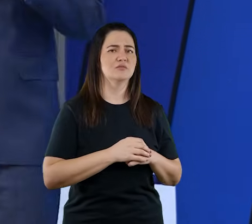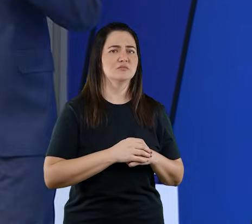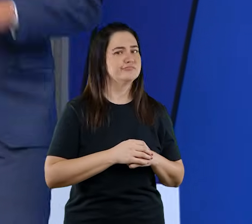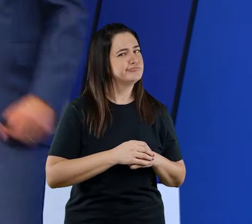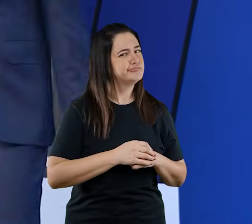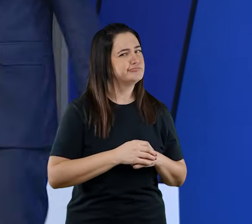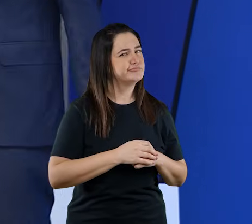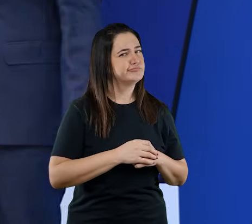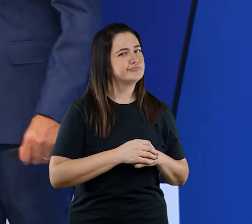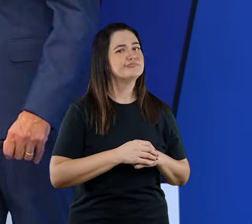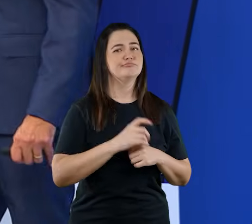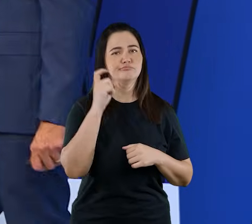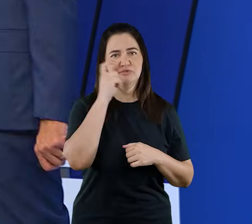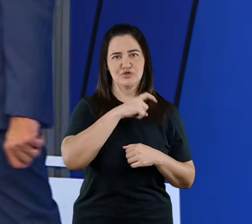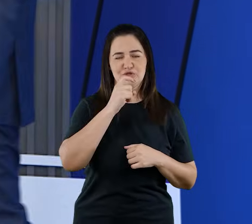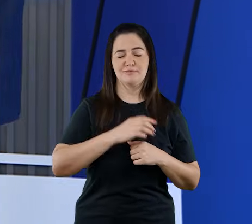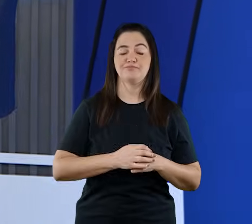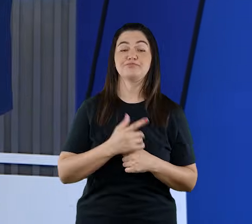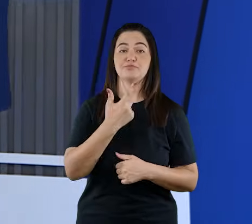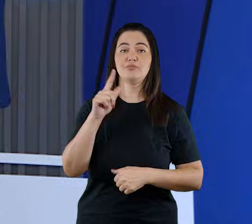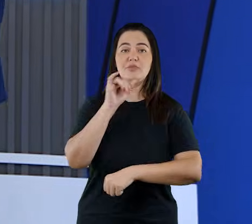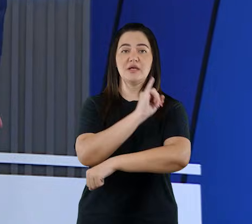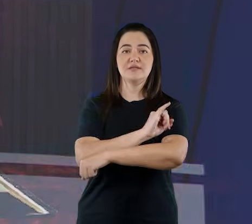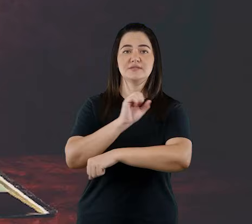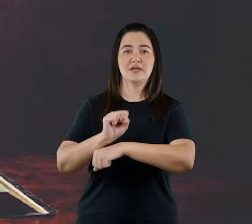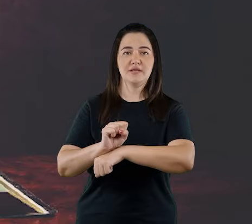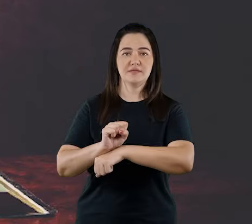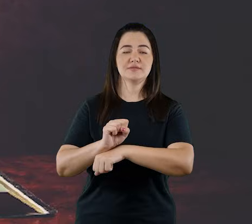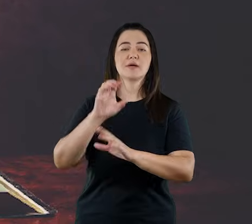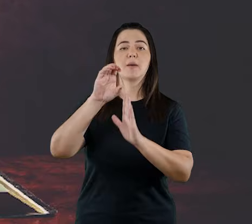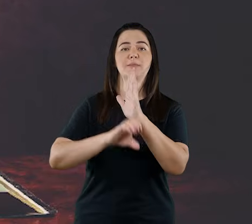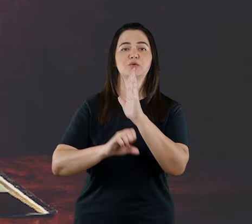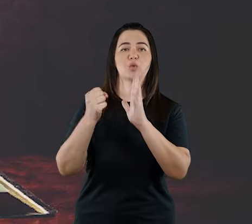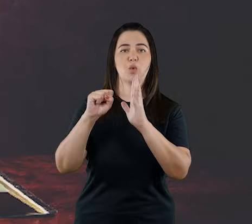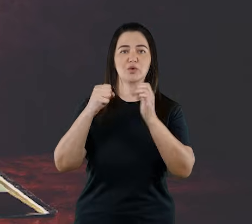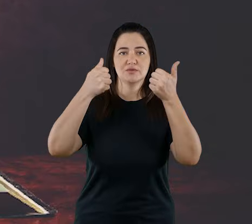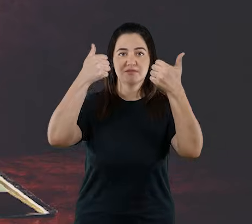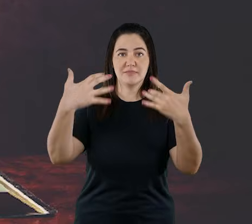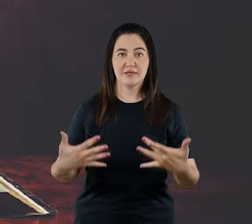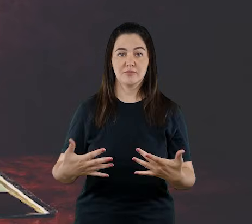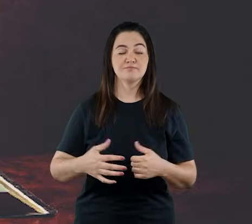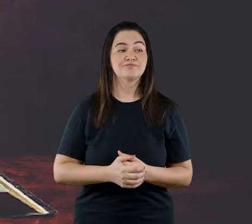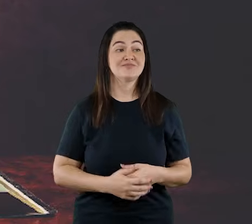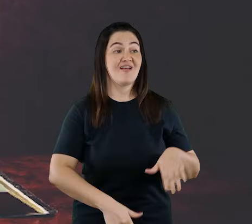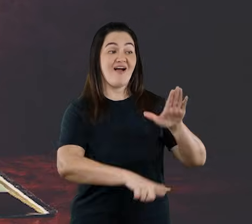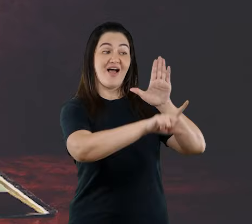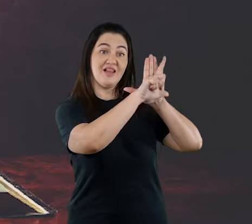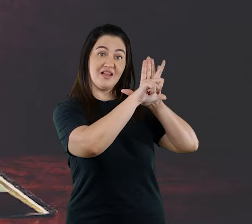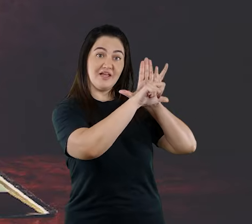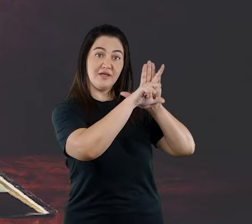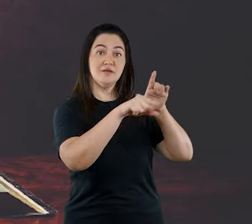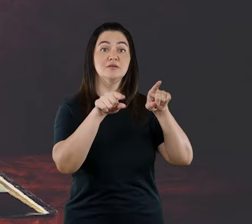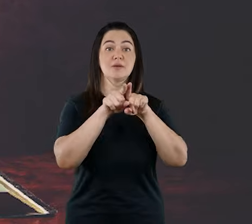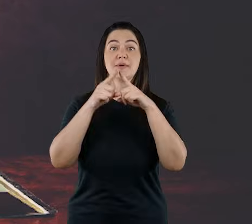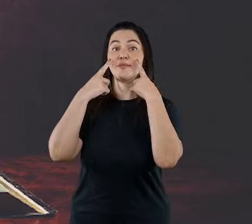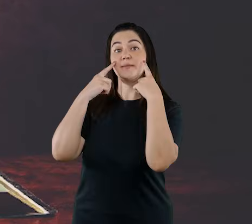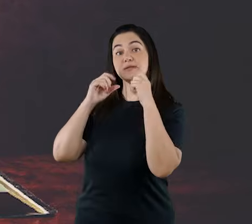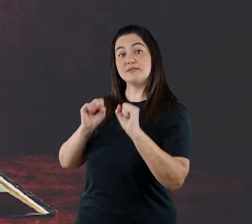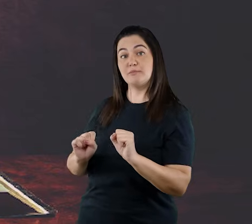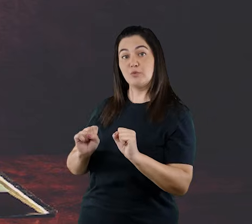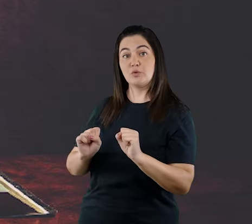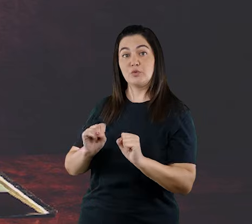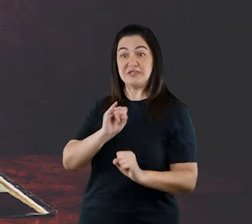Continuando, mais um texto. Isaías capítulo 8, verso 20 diz assim, a lei e ao testemunho, se não falarem segundo esta